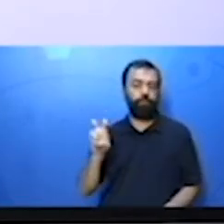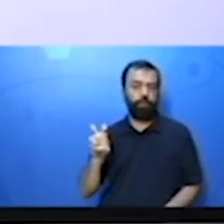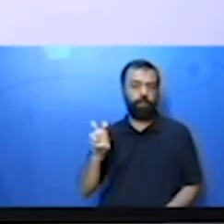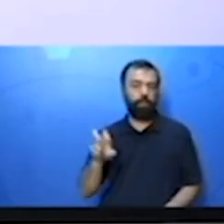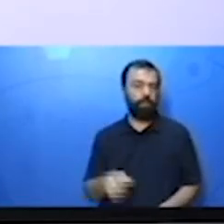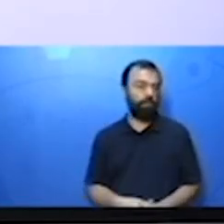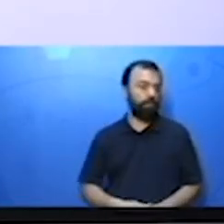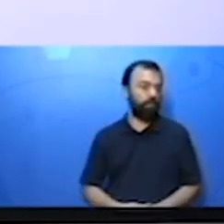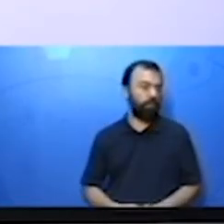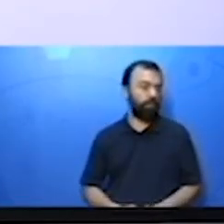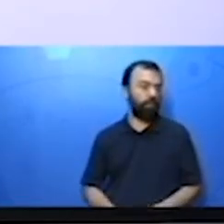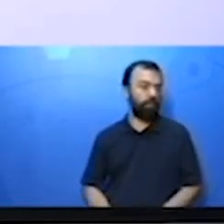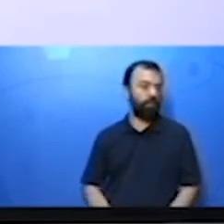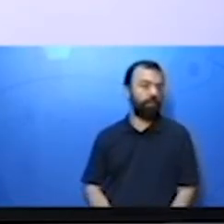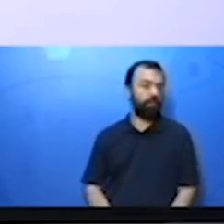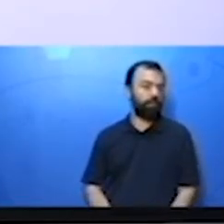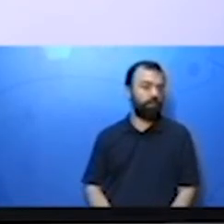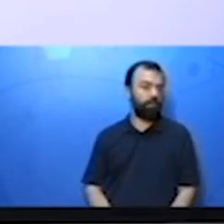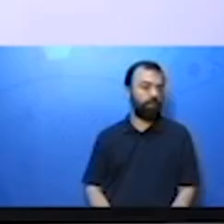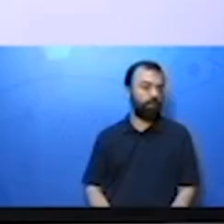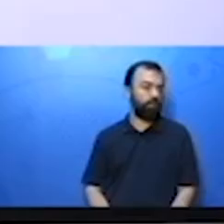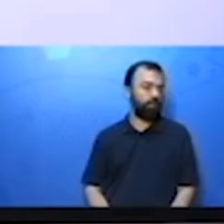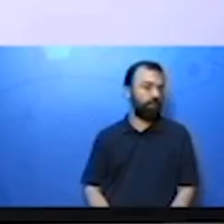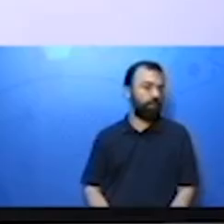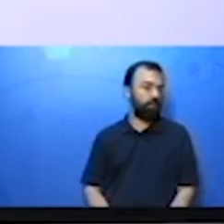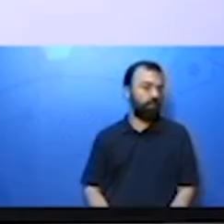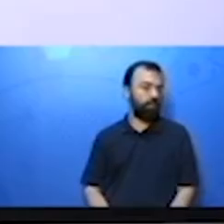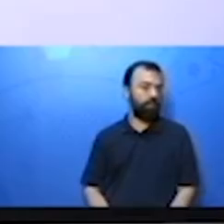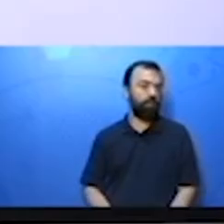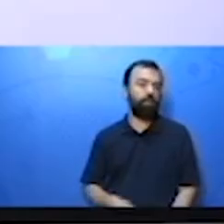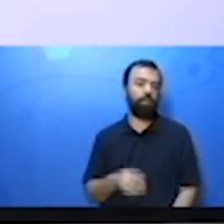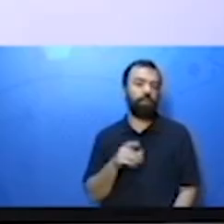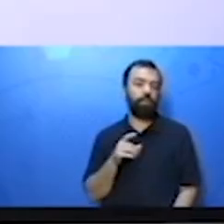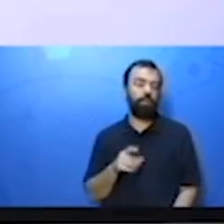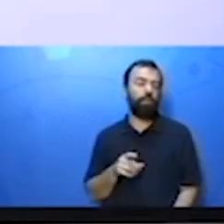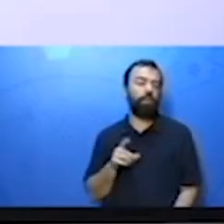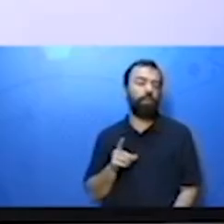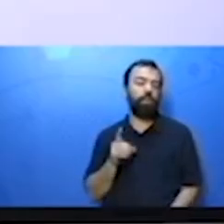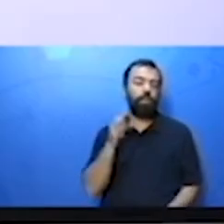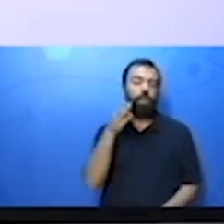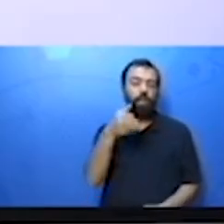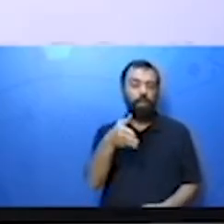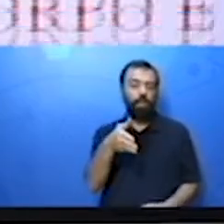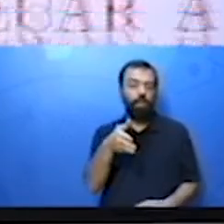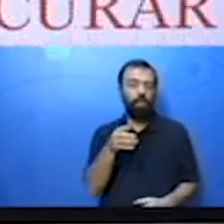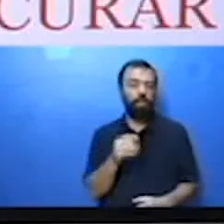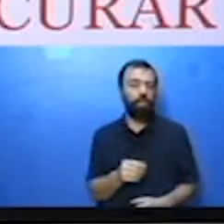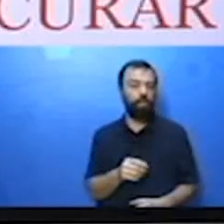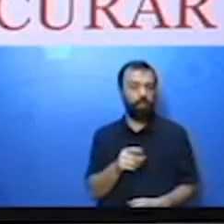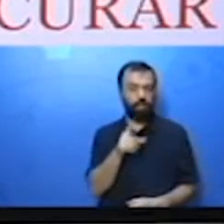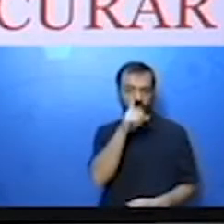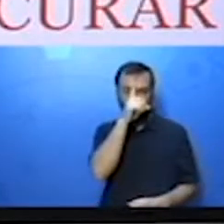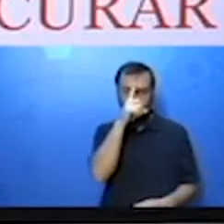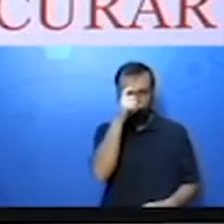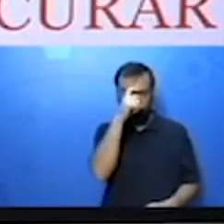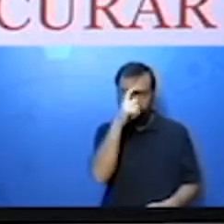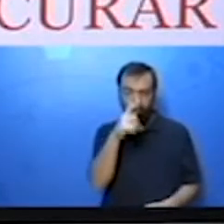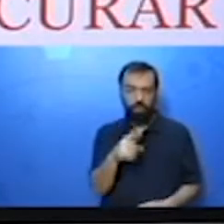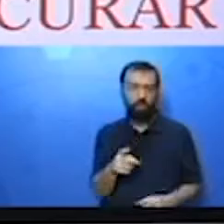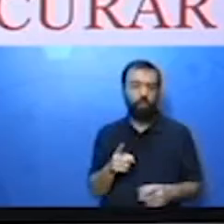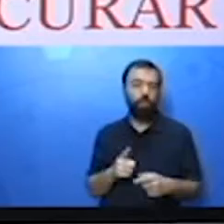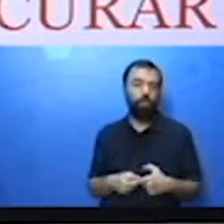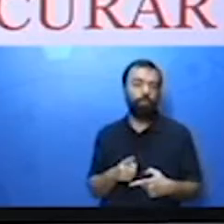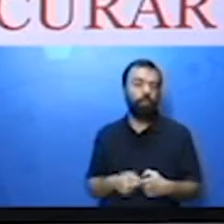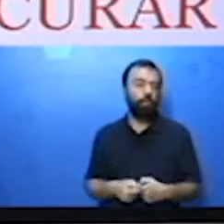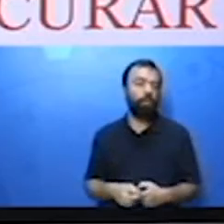realmente justificaria a pessoa sair de casa e buscar atendimento médico? O que ela estaria sentindo? Se